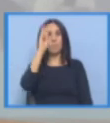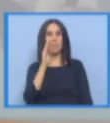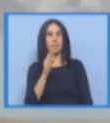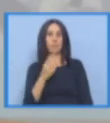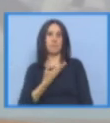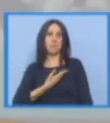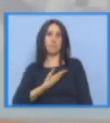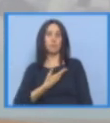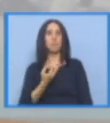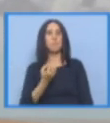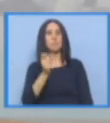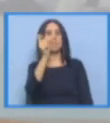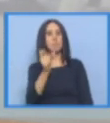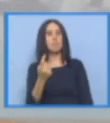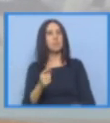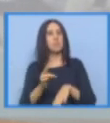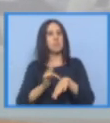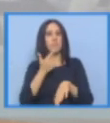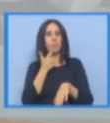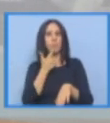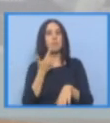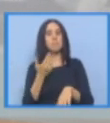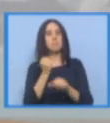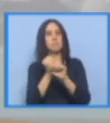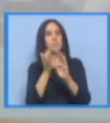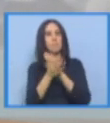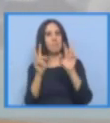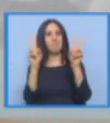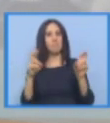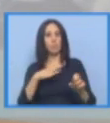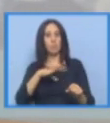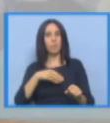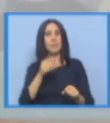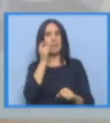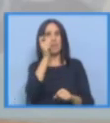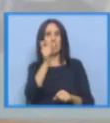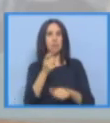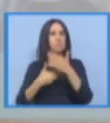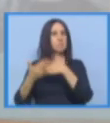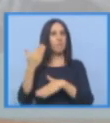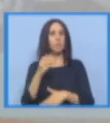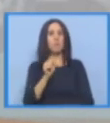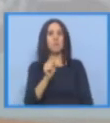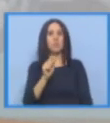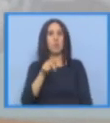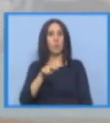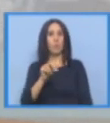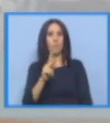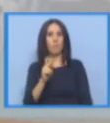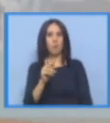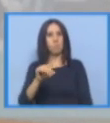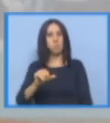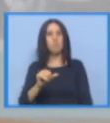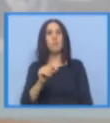sido muito sensível a esta questão do mundo do trabalho. Eu lembro que ele, em tempos, esteve em Génova, discursou